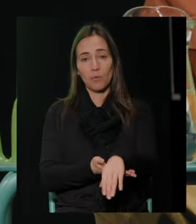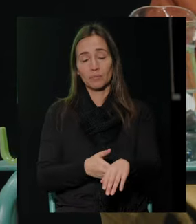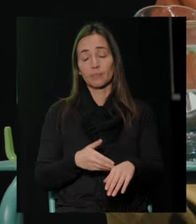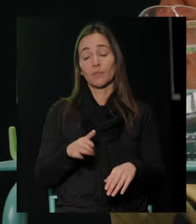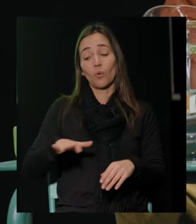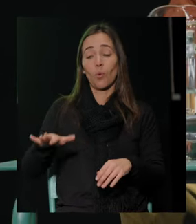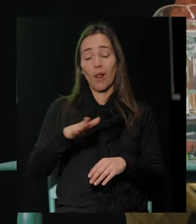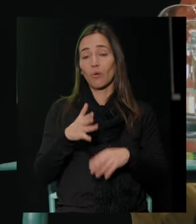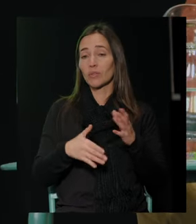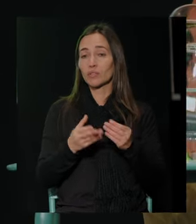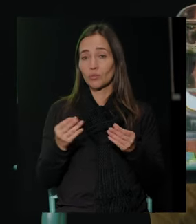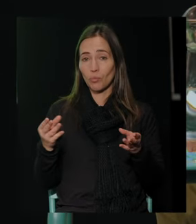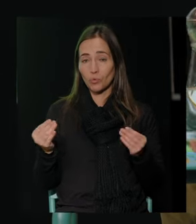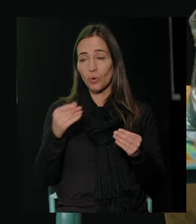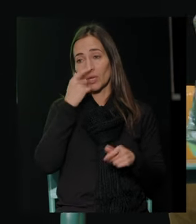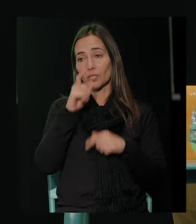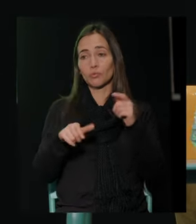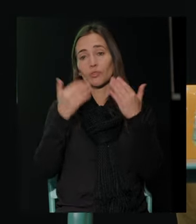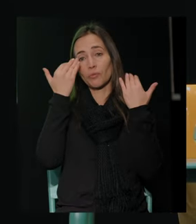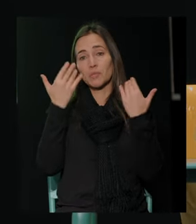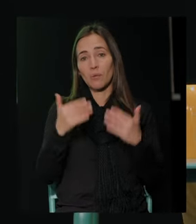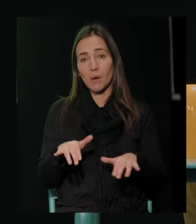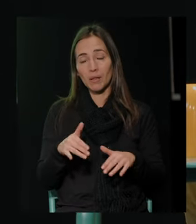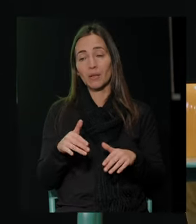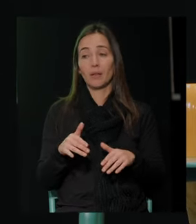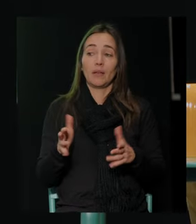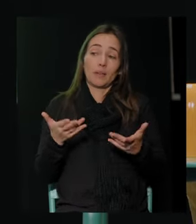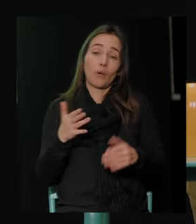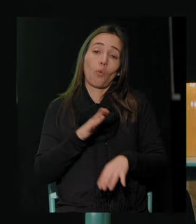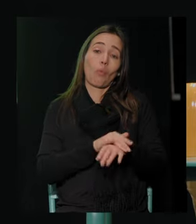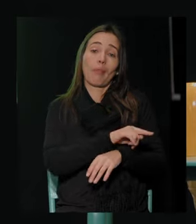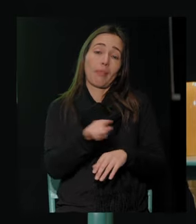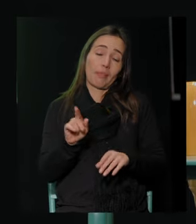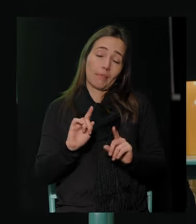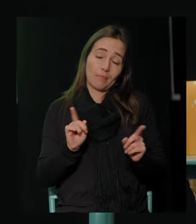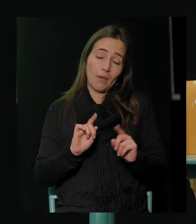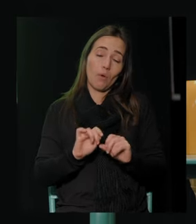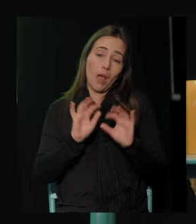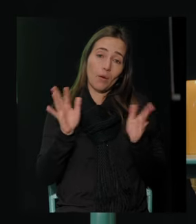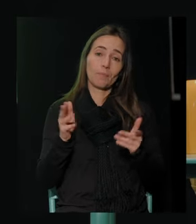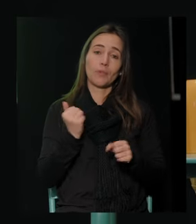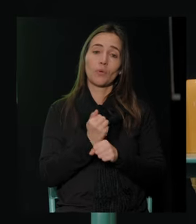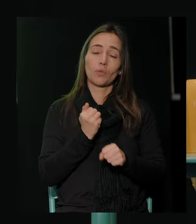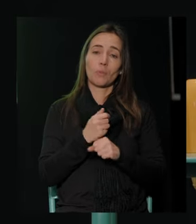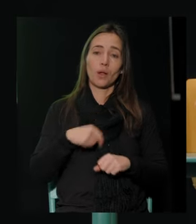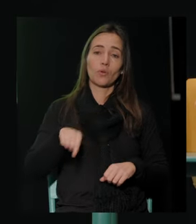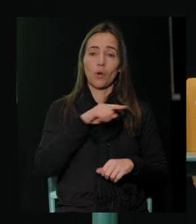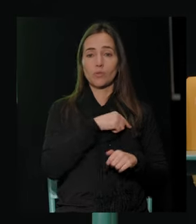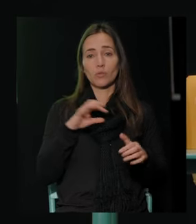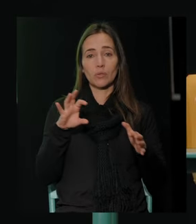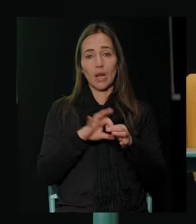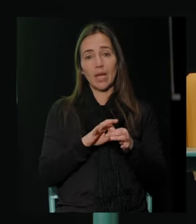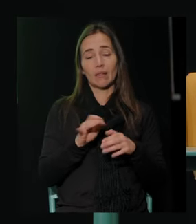terreno e as pessoas estão mal informadas. E então, não, claro que não é culpa delas. E o nosso trabalho também desenvolve então muito essa parte